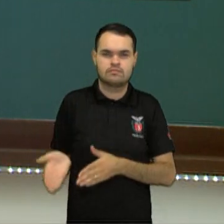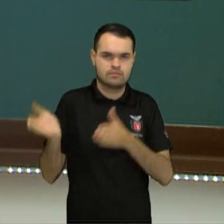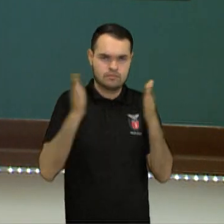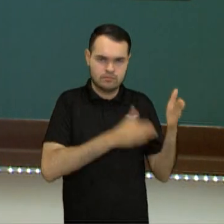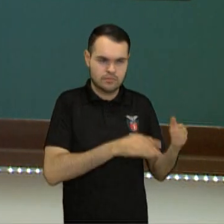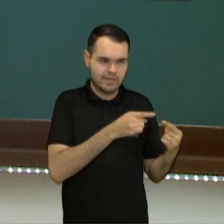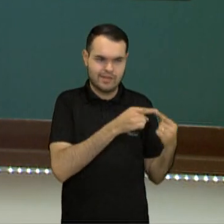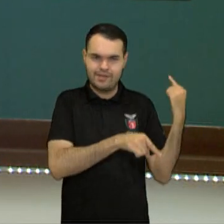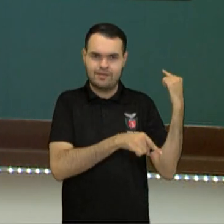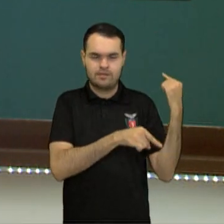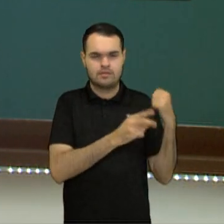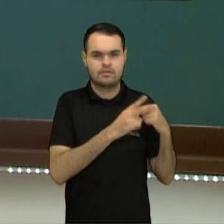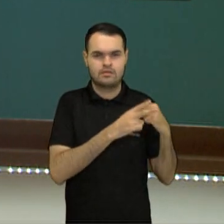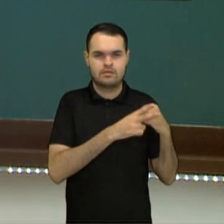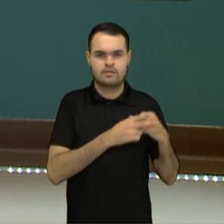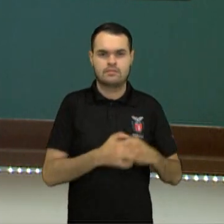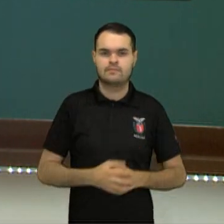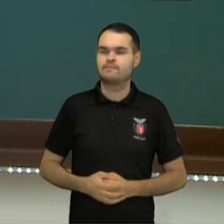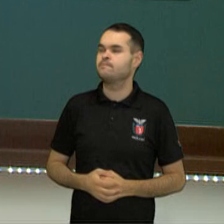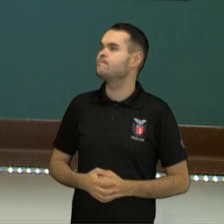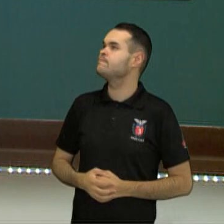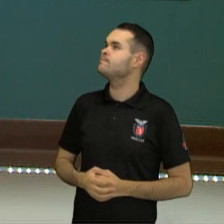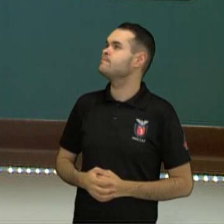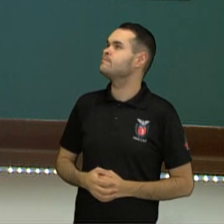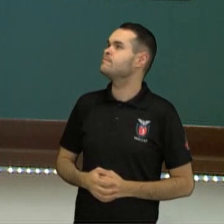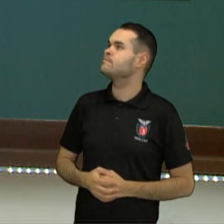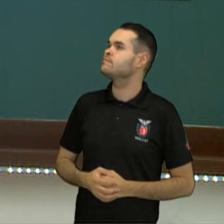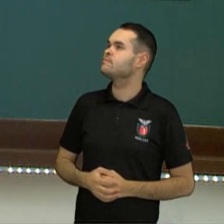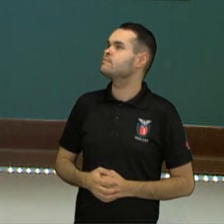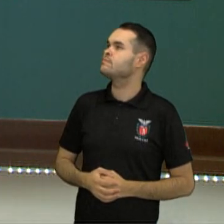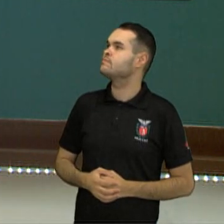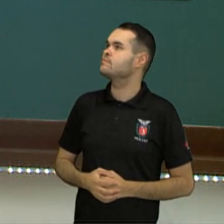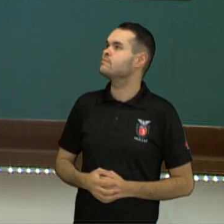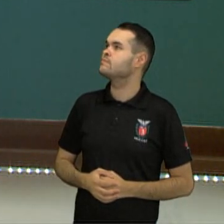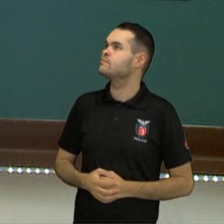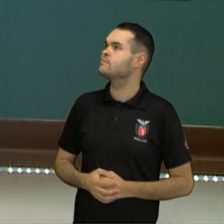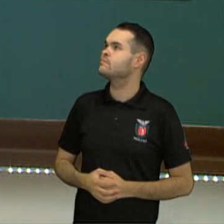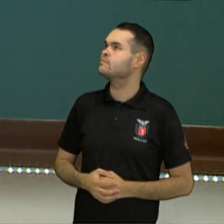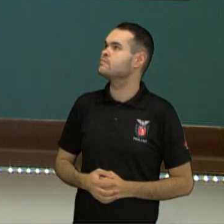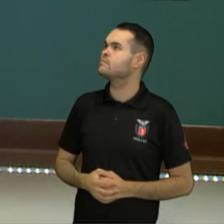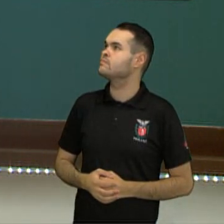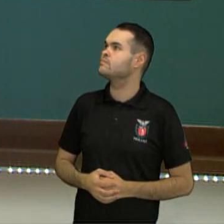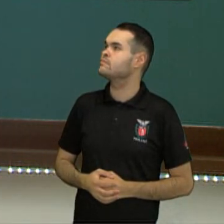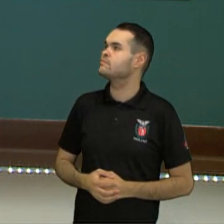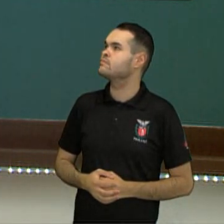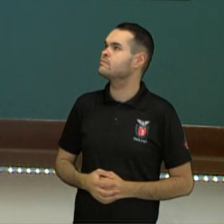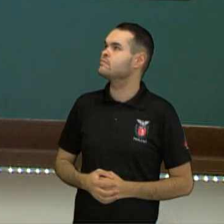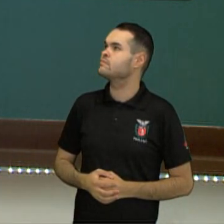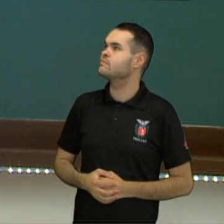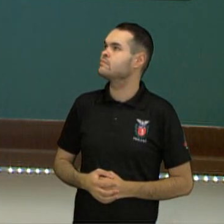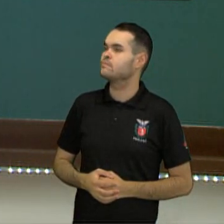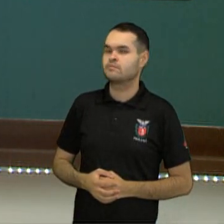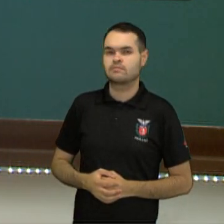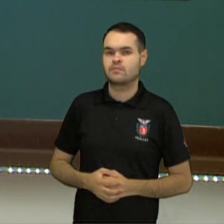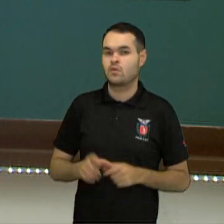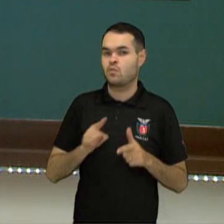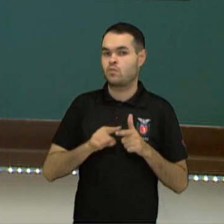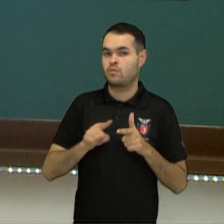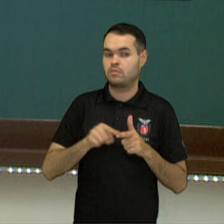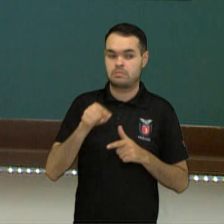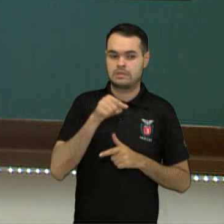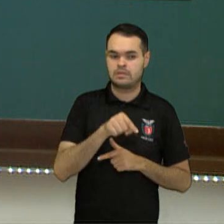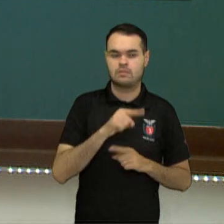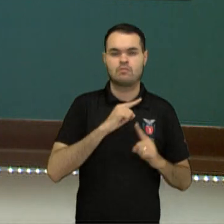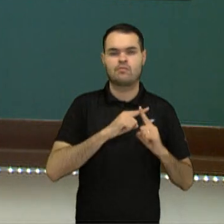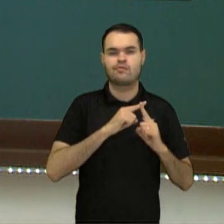olha. Irregular verbs form their past and past participle forms in different ways. O problema pode estar aqui,